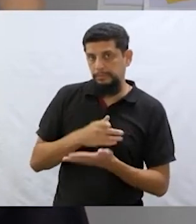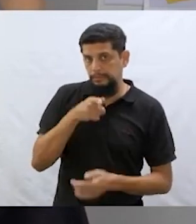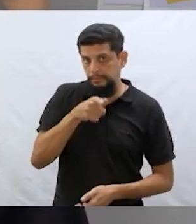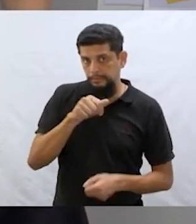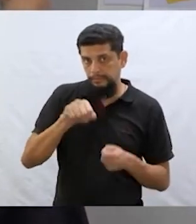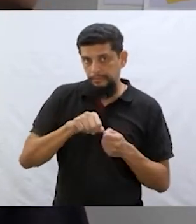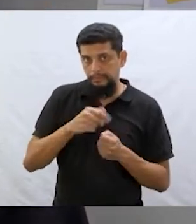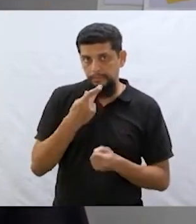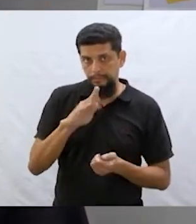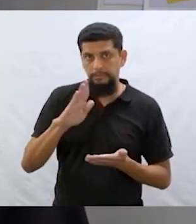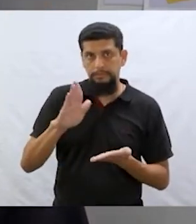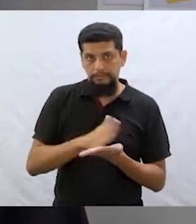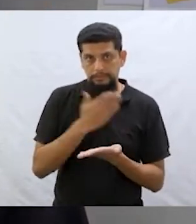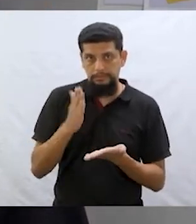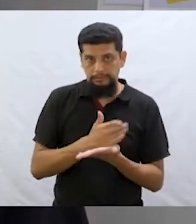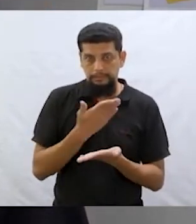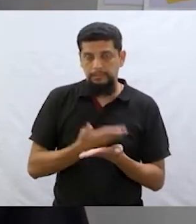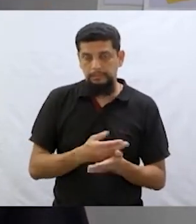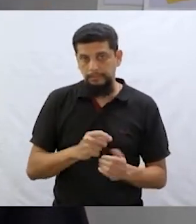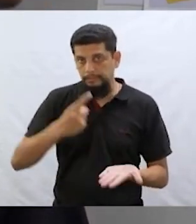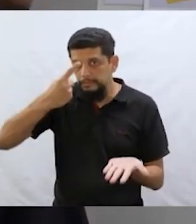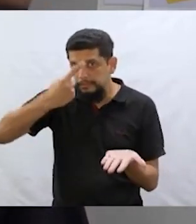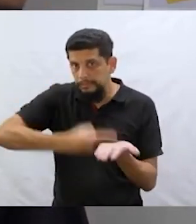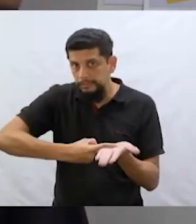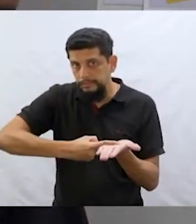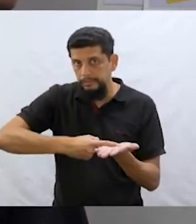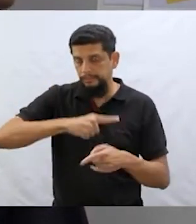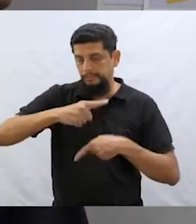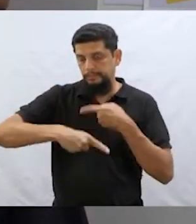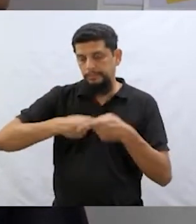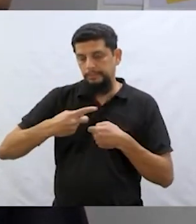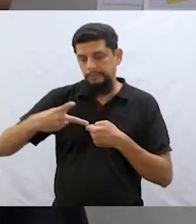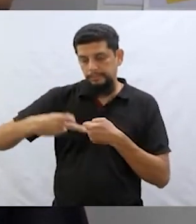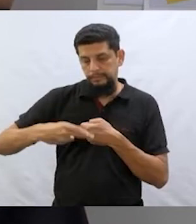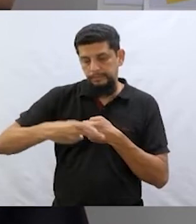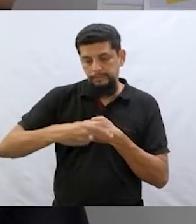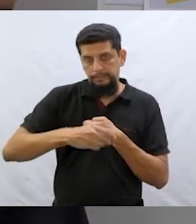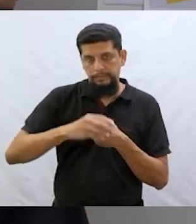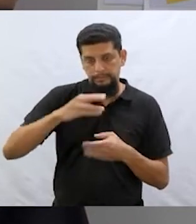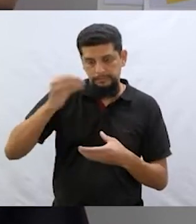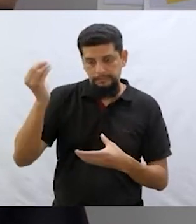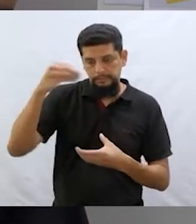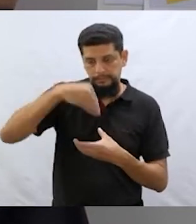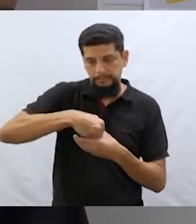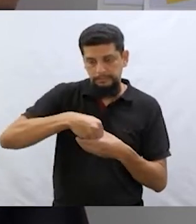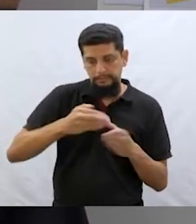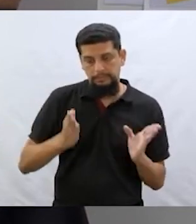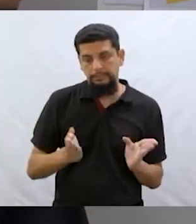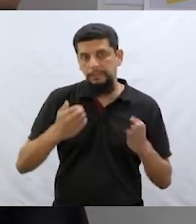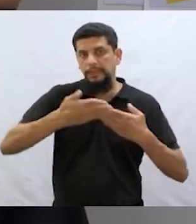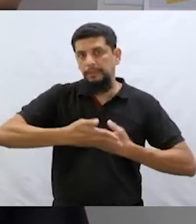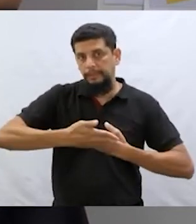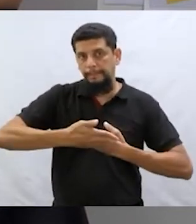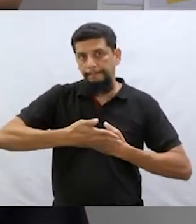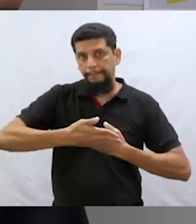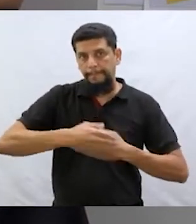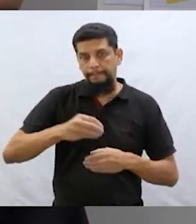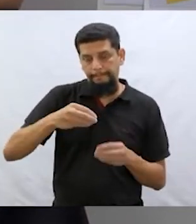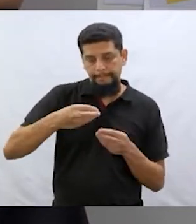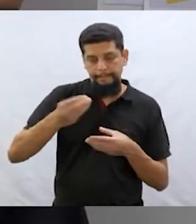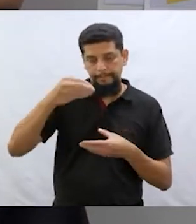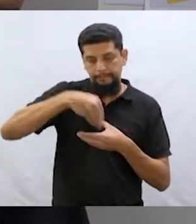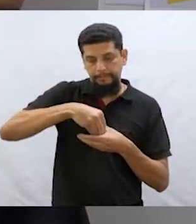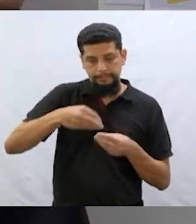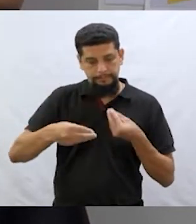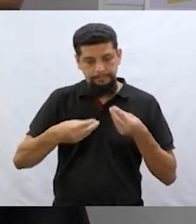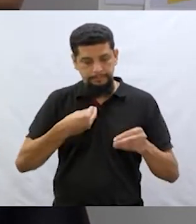sua folha. Combinado? Daí, depois, você vai ter que recortar para guardar lá na sua caixinha ou no